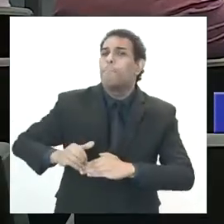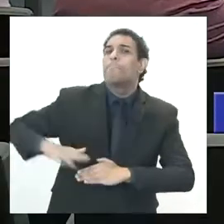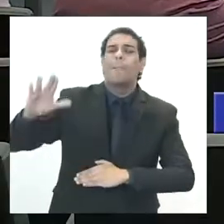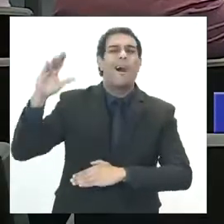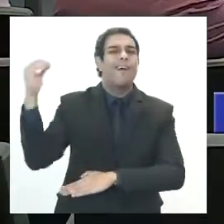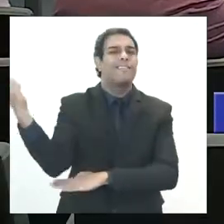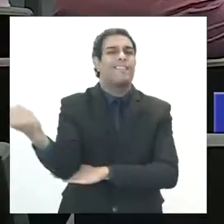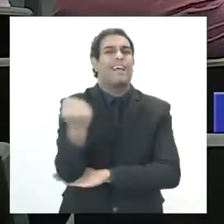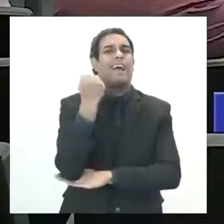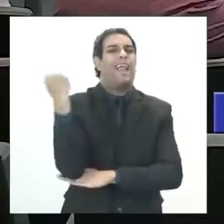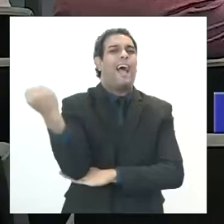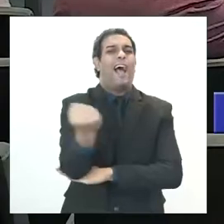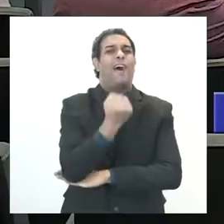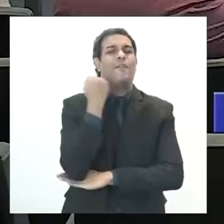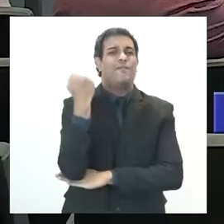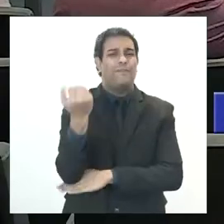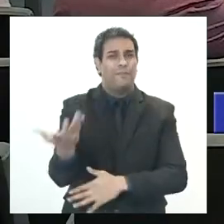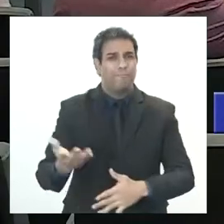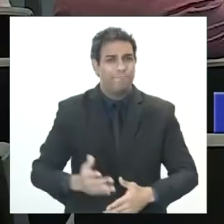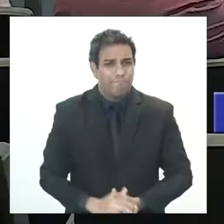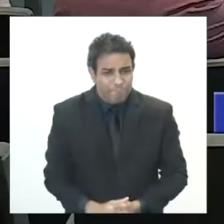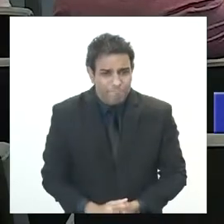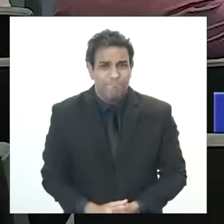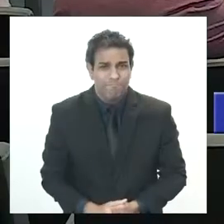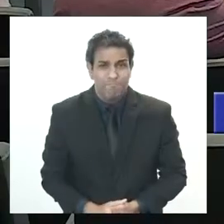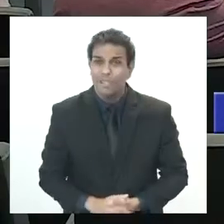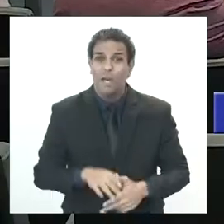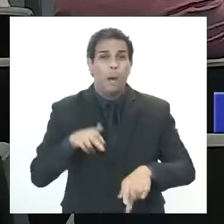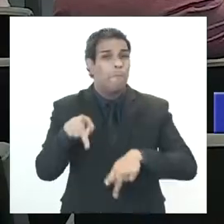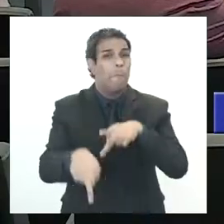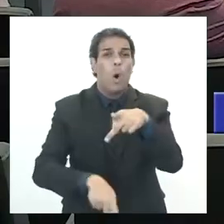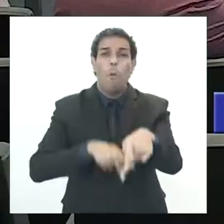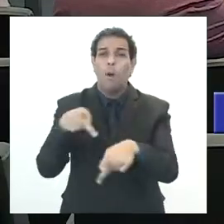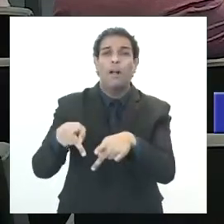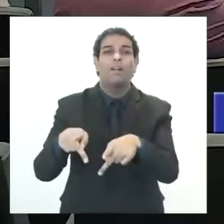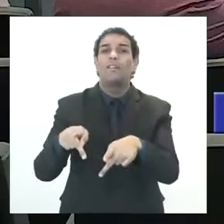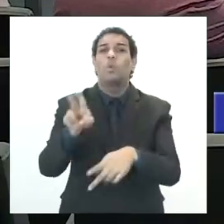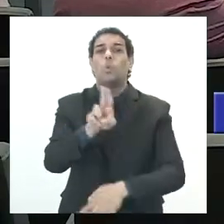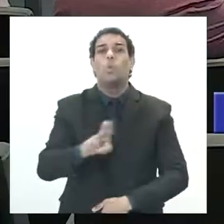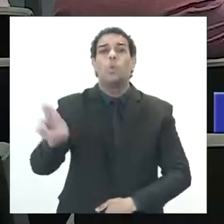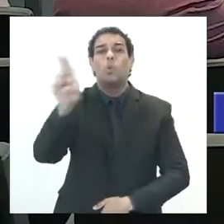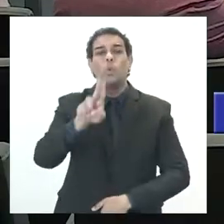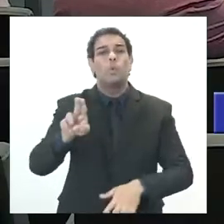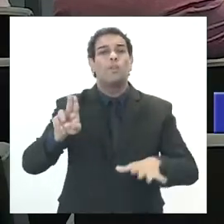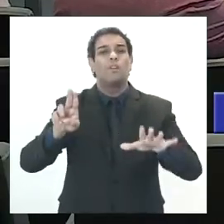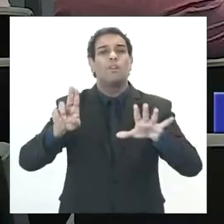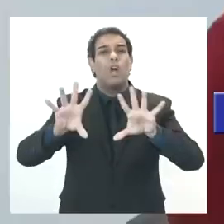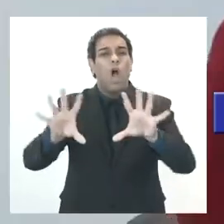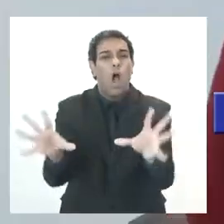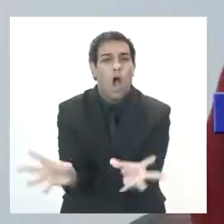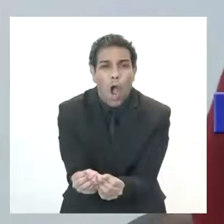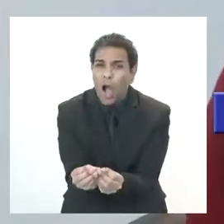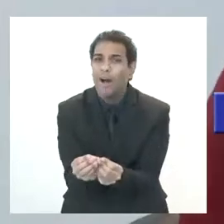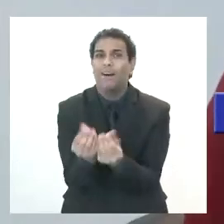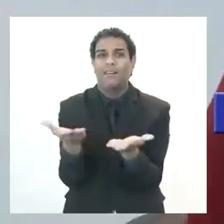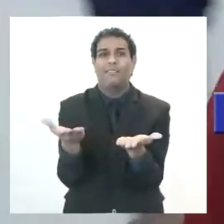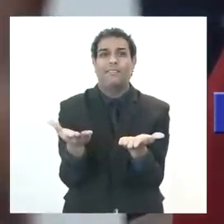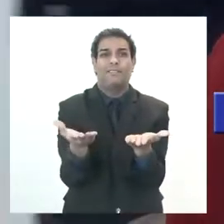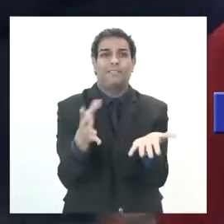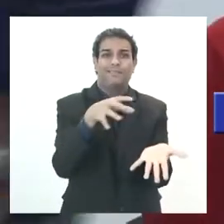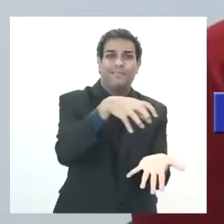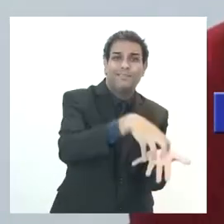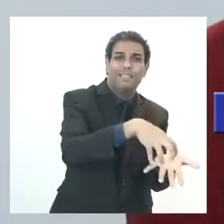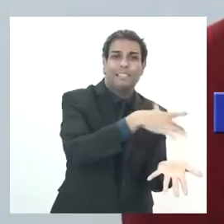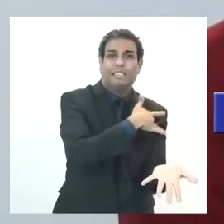pele 32 ser implementada é a população que utiliza os serviços públicos desde o posto de saúde